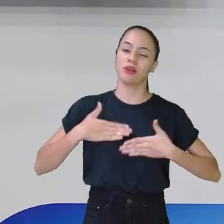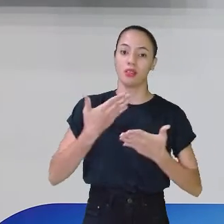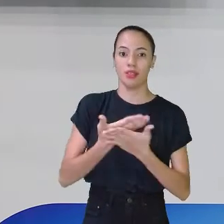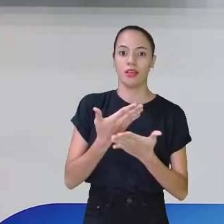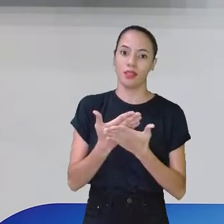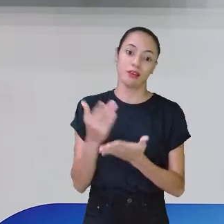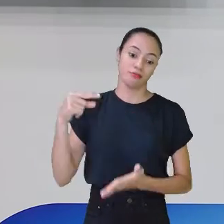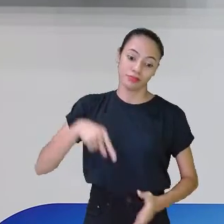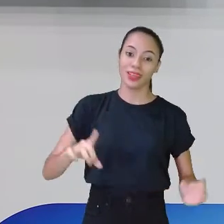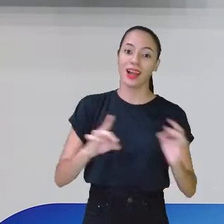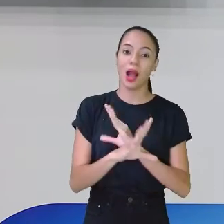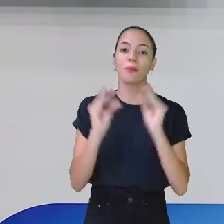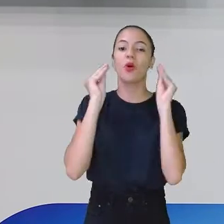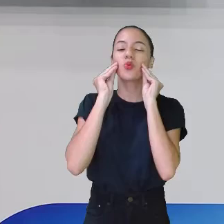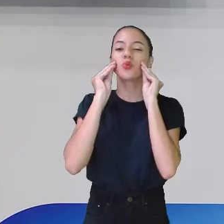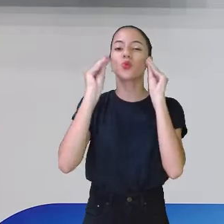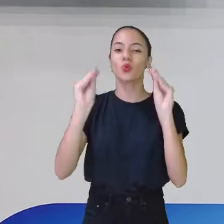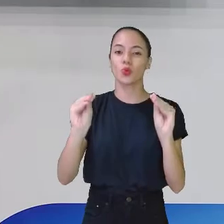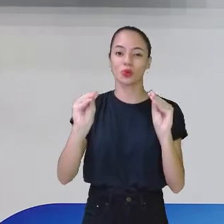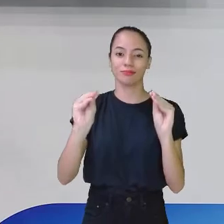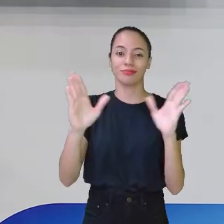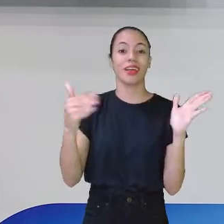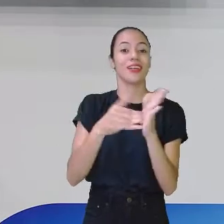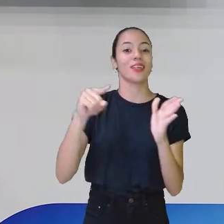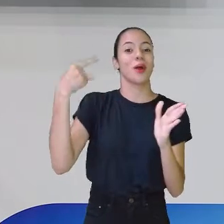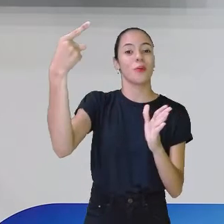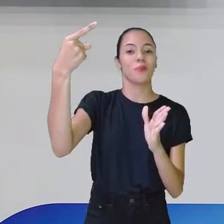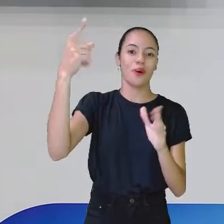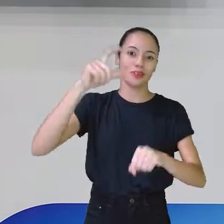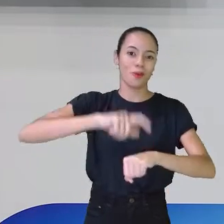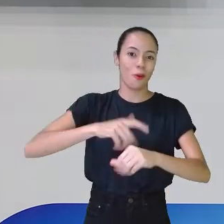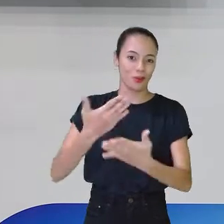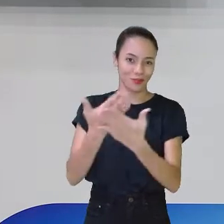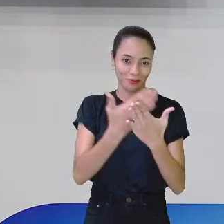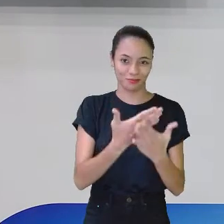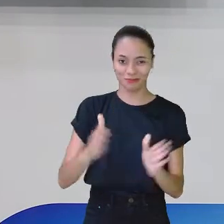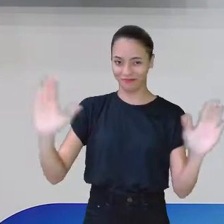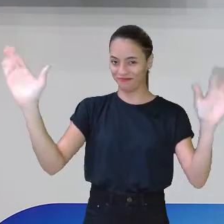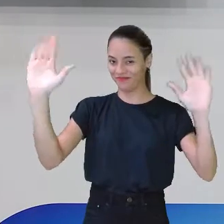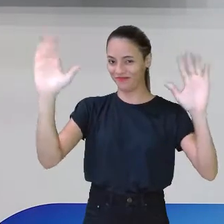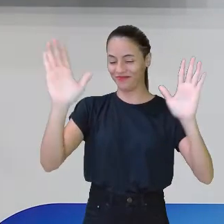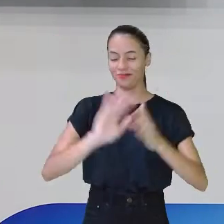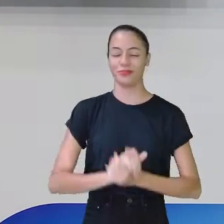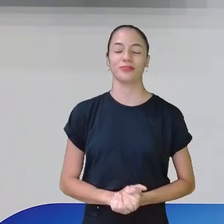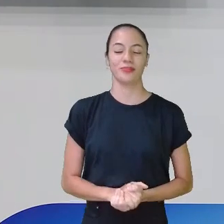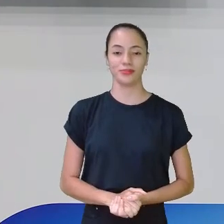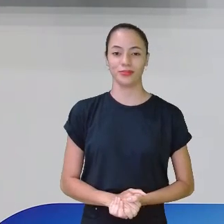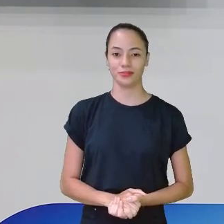ficando por aqui. Beijo grande e até o próximo momento de estudo. Tchau, tchau.